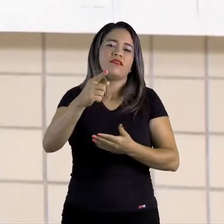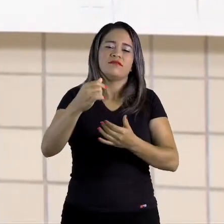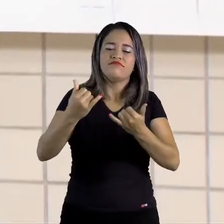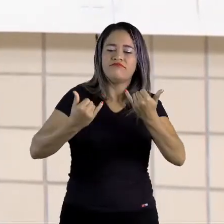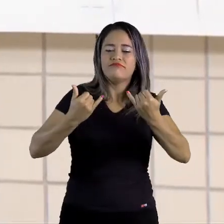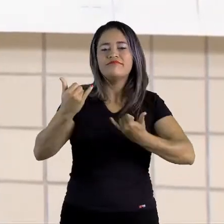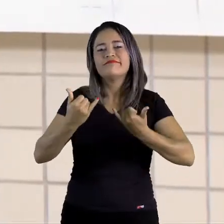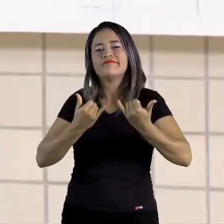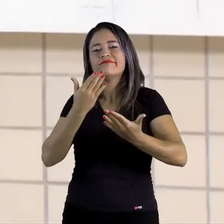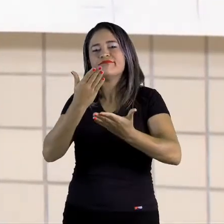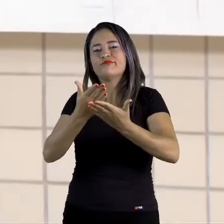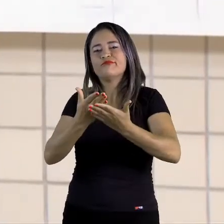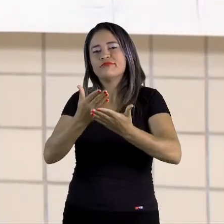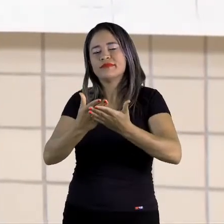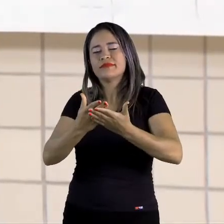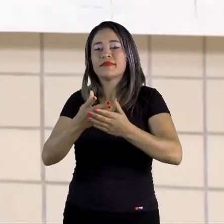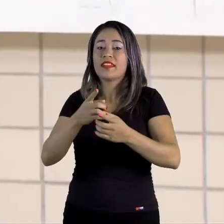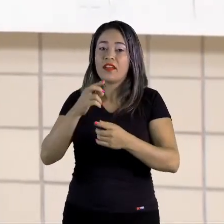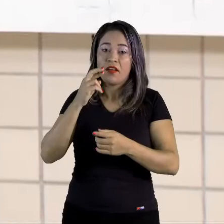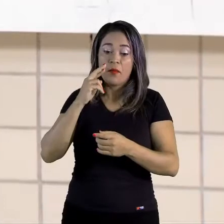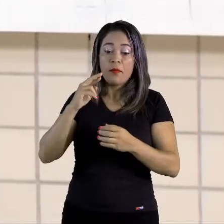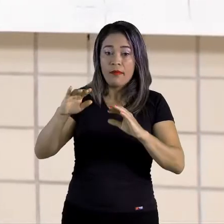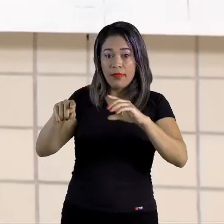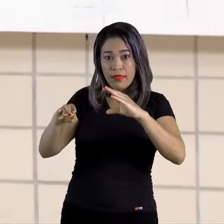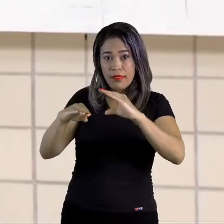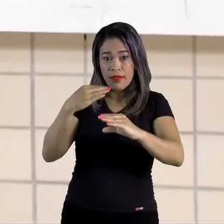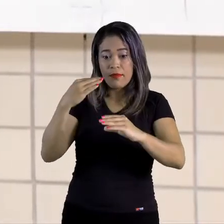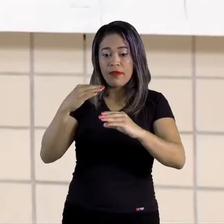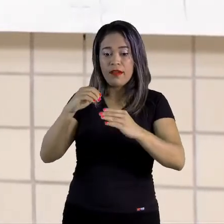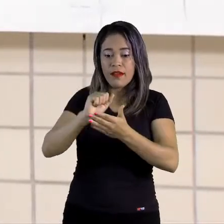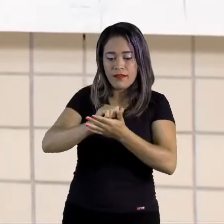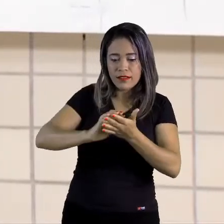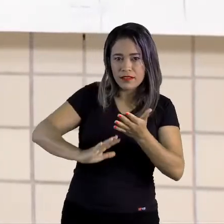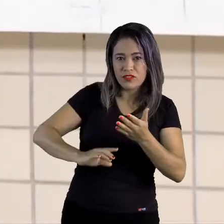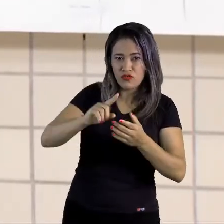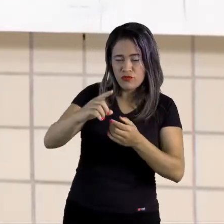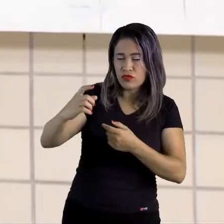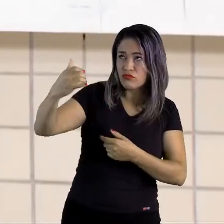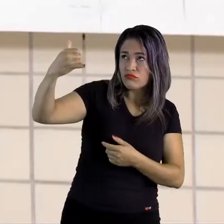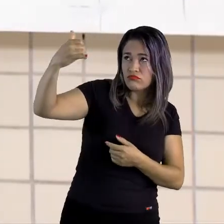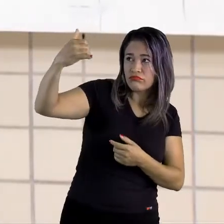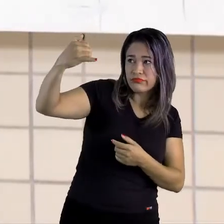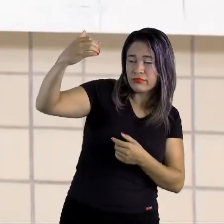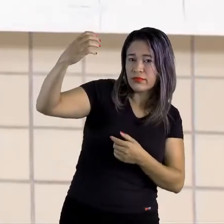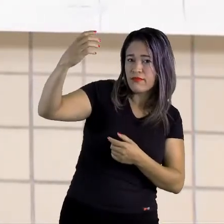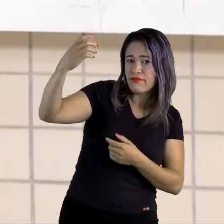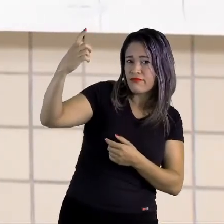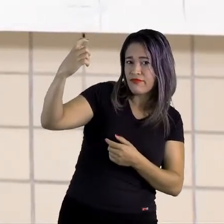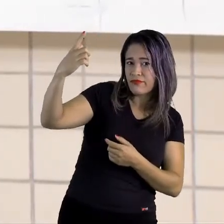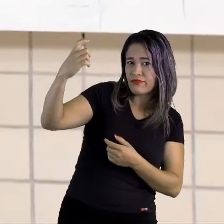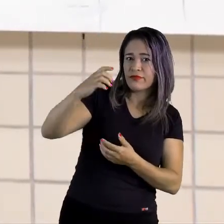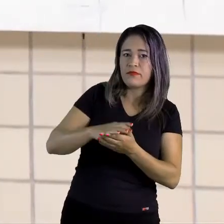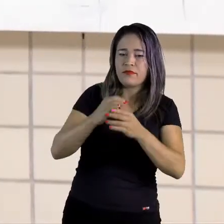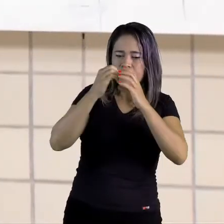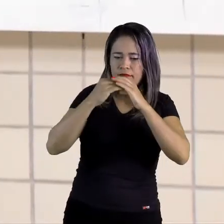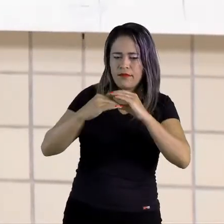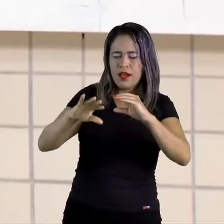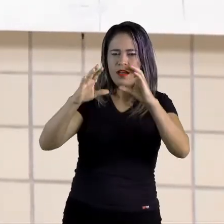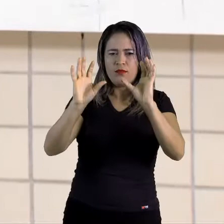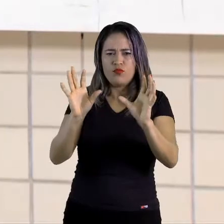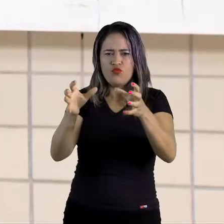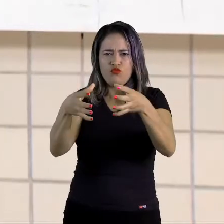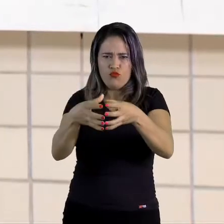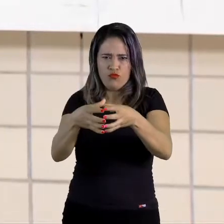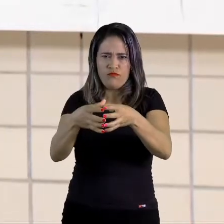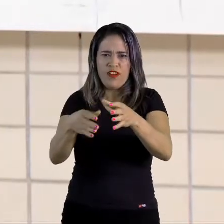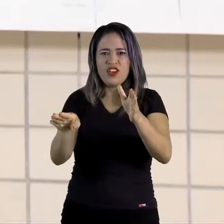vocês. Mande foto, mande você resolvendo atividades. Tira você mesmo foto no seu celular e mande para os seus grupos, que vai